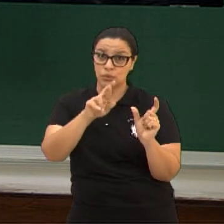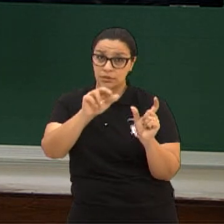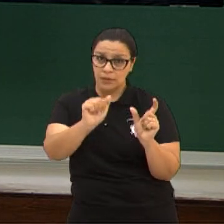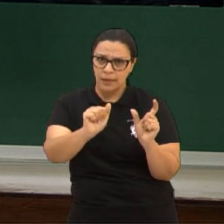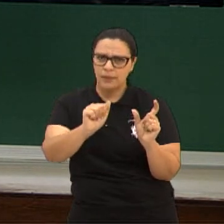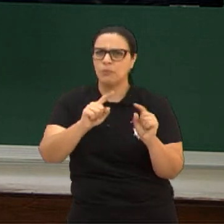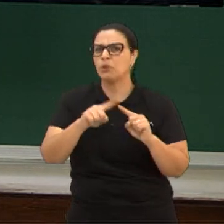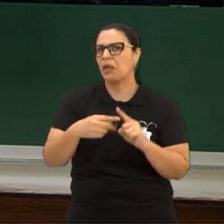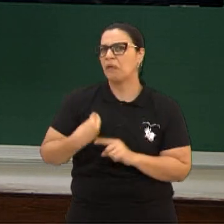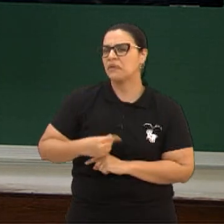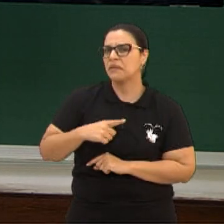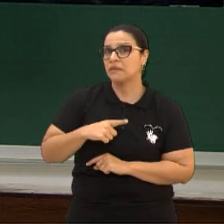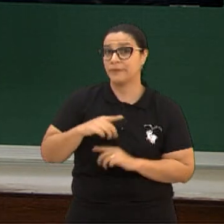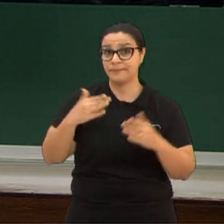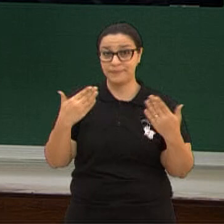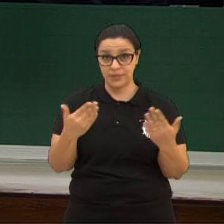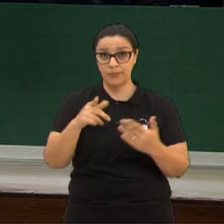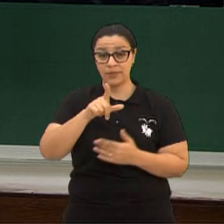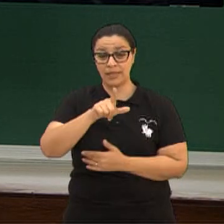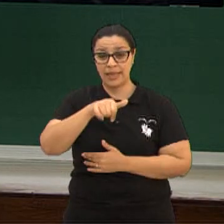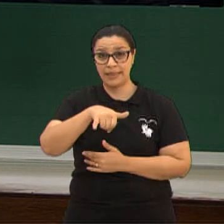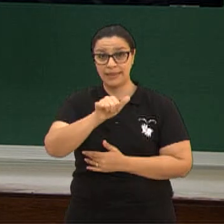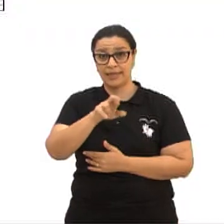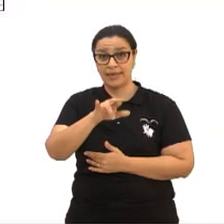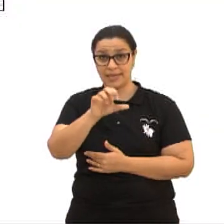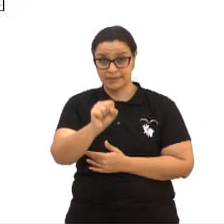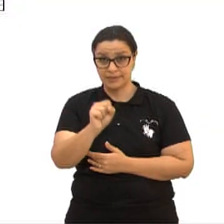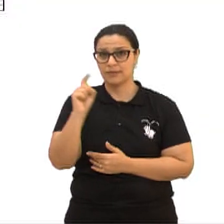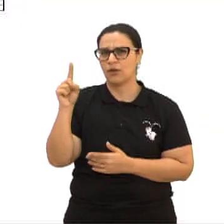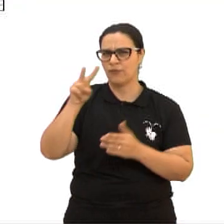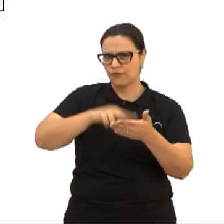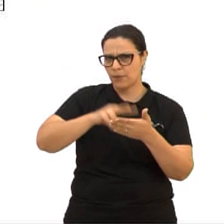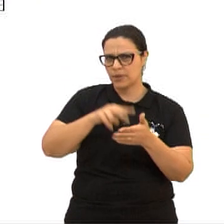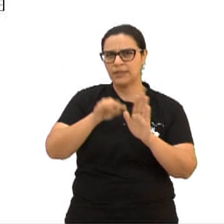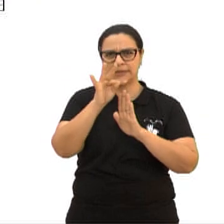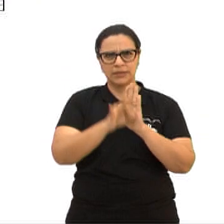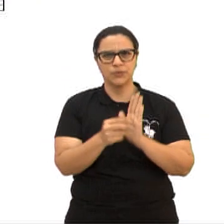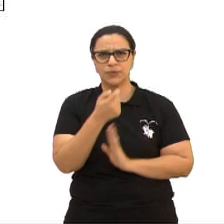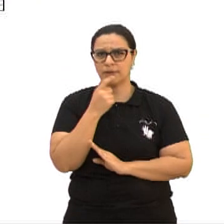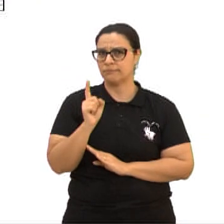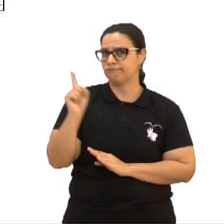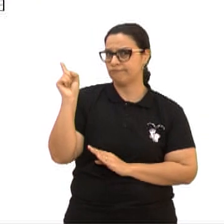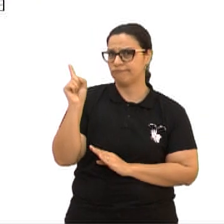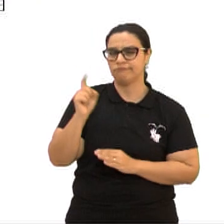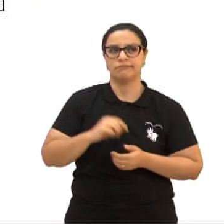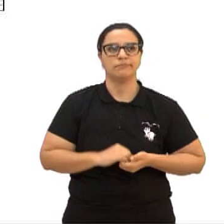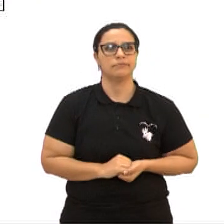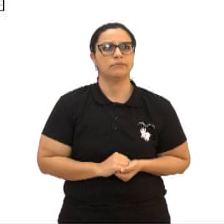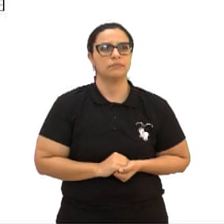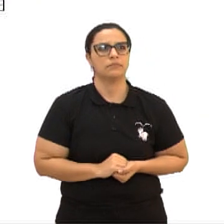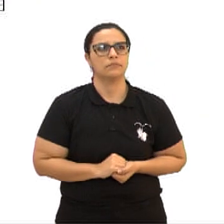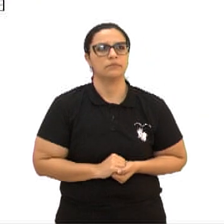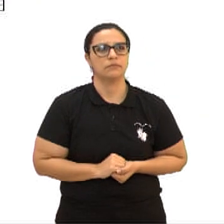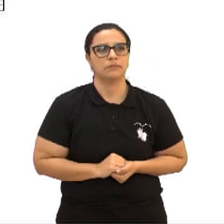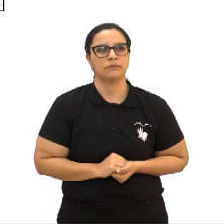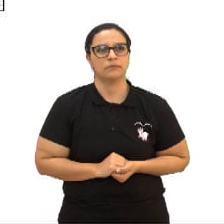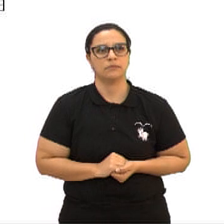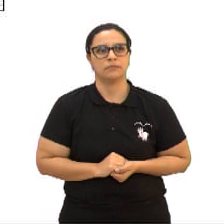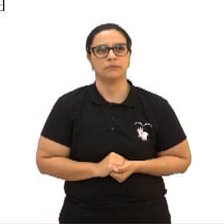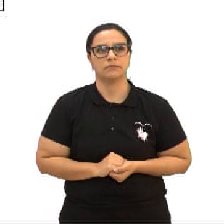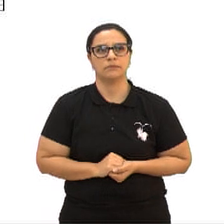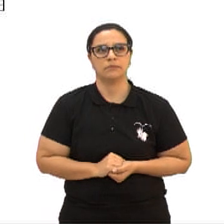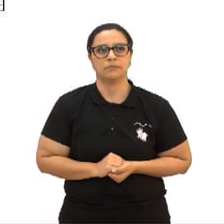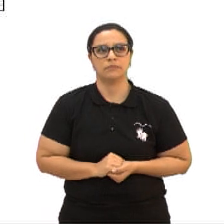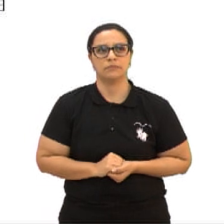só. Lyrics are words that make up a song, usually consisting